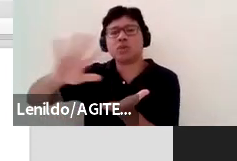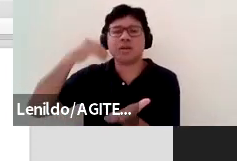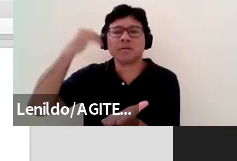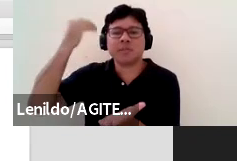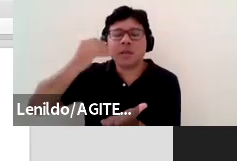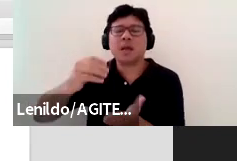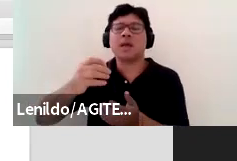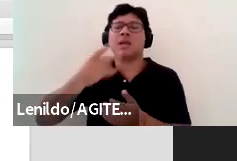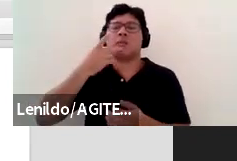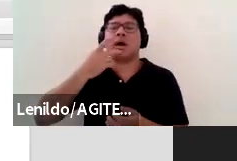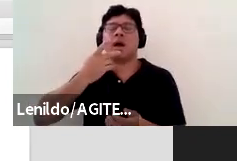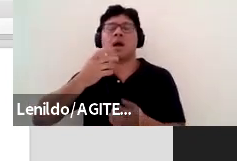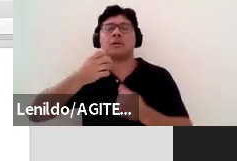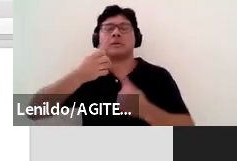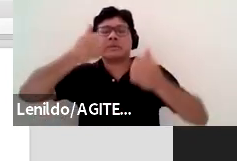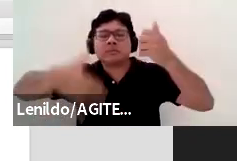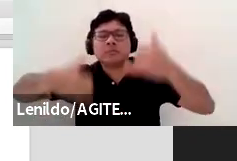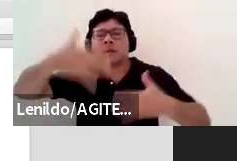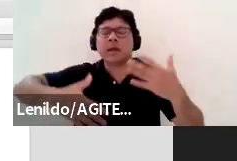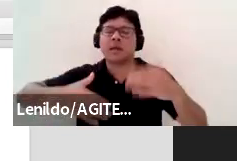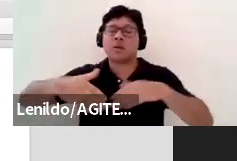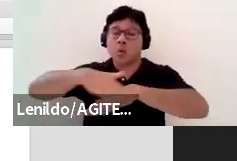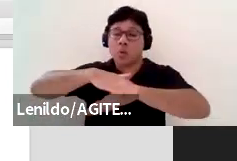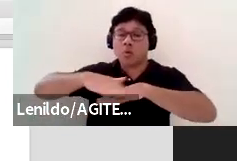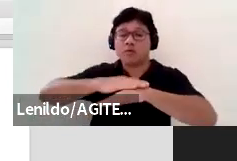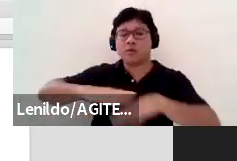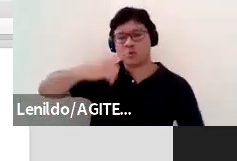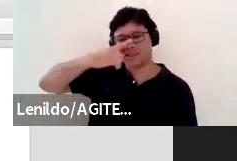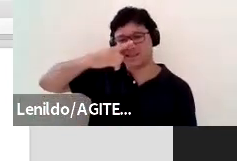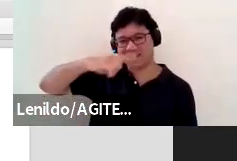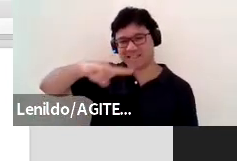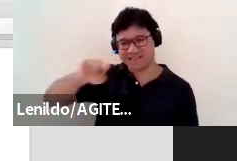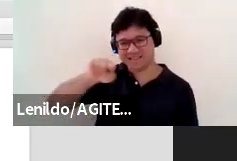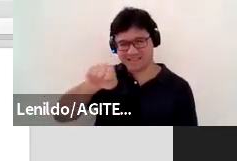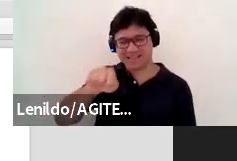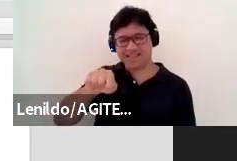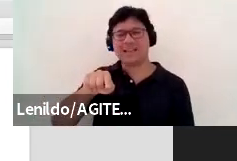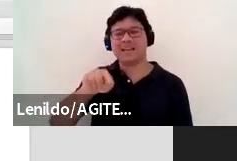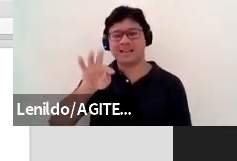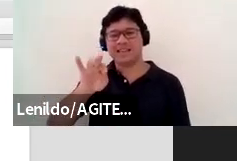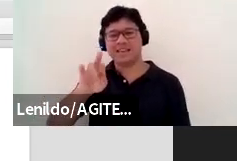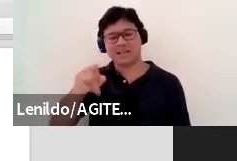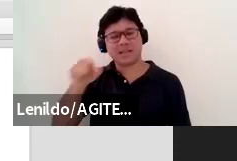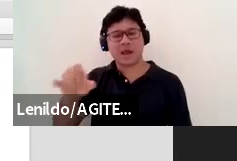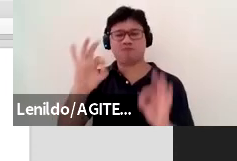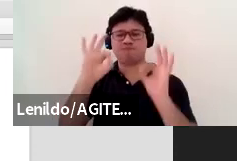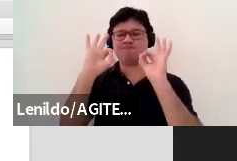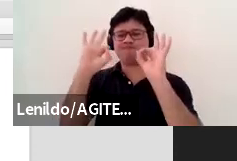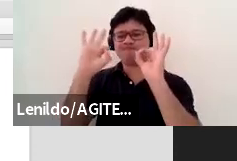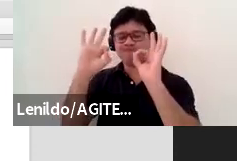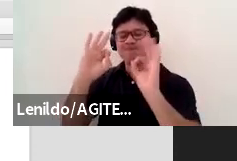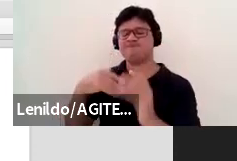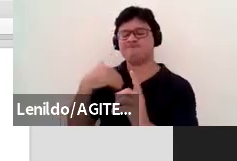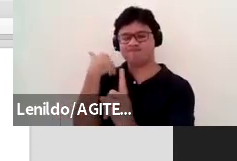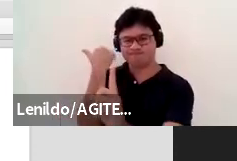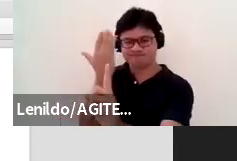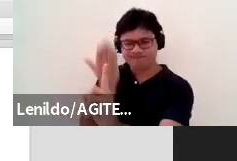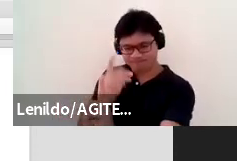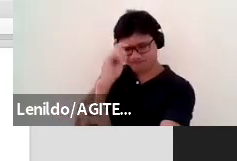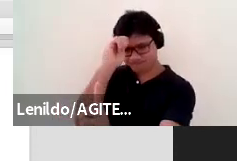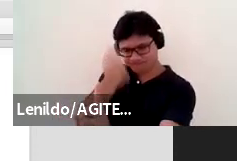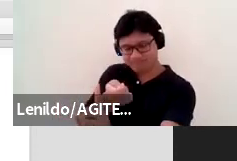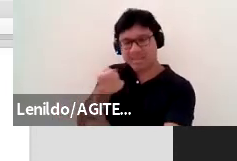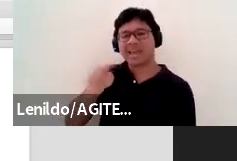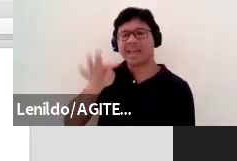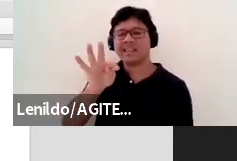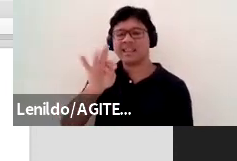né? Então, a gente conversou com a Tereza Dias Carneiro, que é a nossa guru, né? A gente não cansa de falar o quanto a Tereza foi e